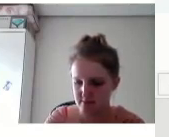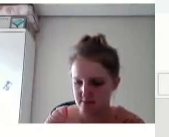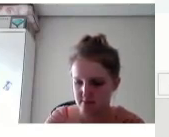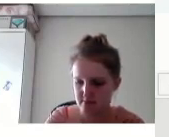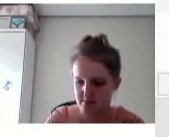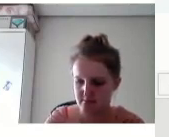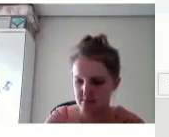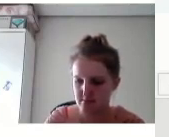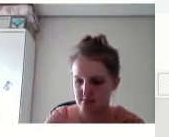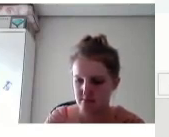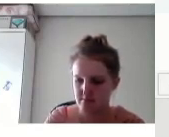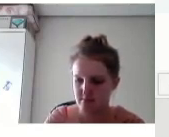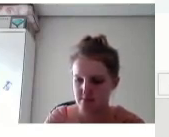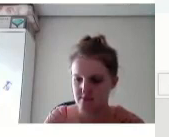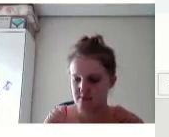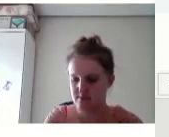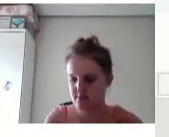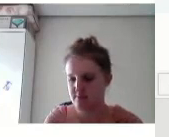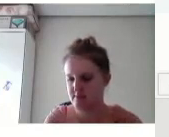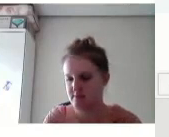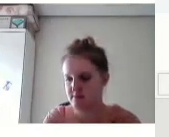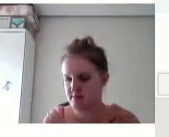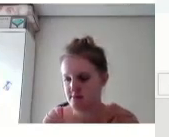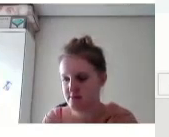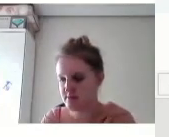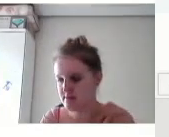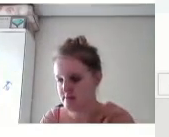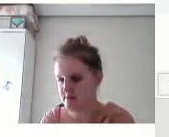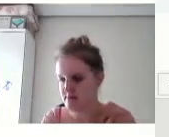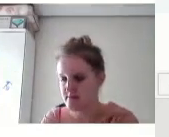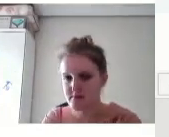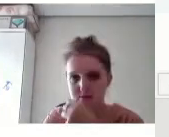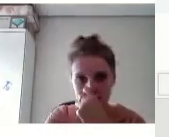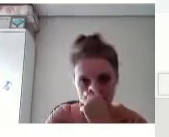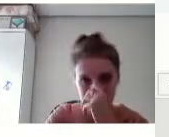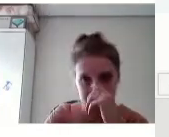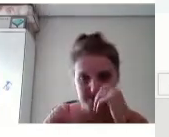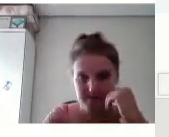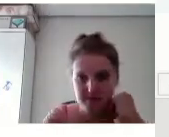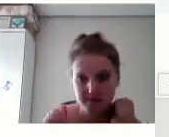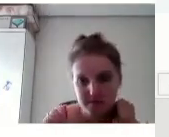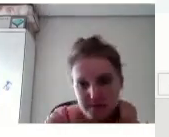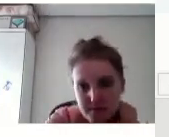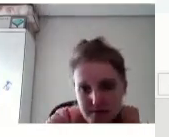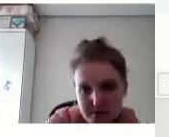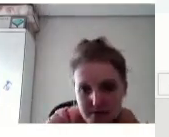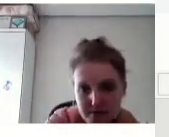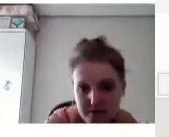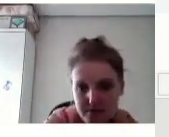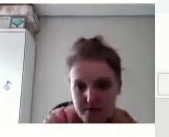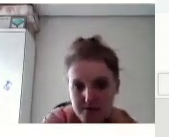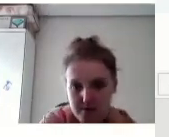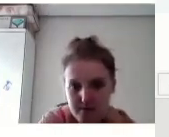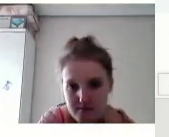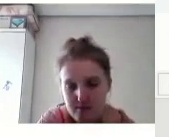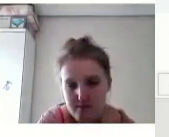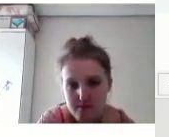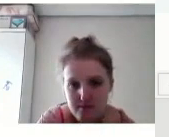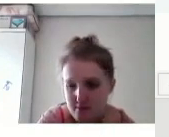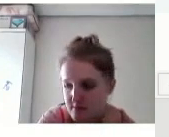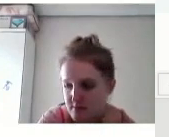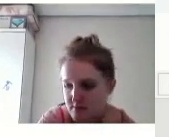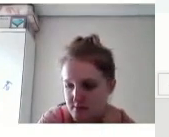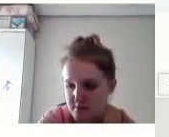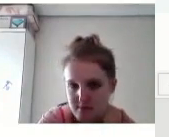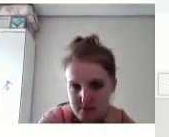aqui. Se μ é 1, 2, 3, por exemplo, μ igual a 1, bom, eu tenho derivada em x1 da derivada